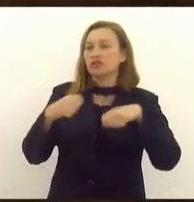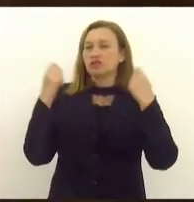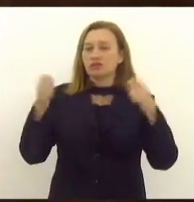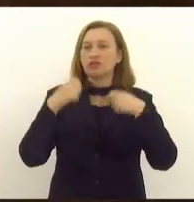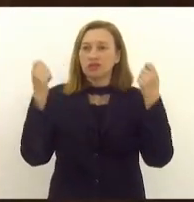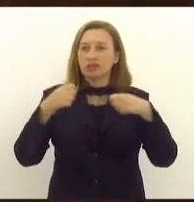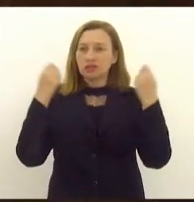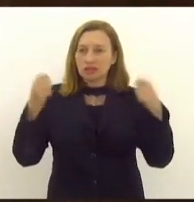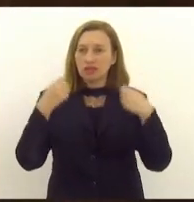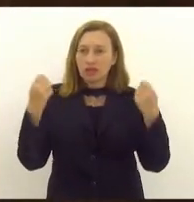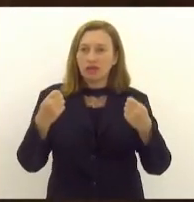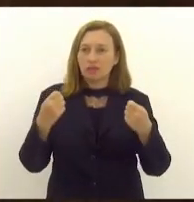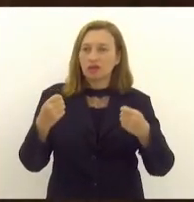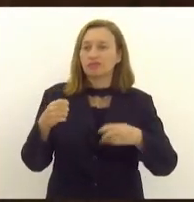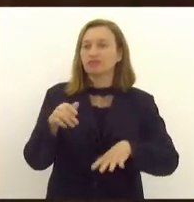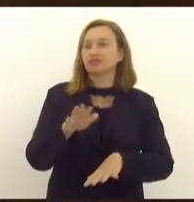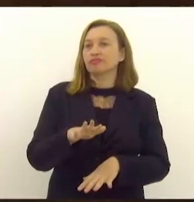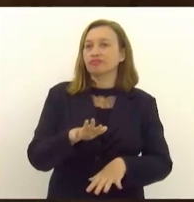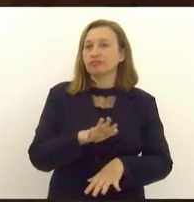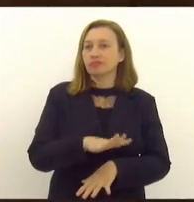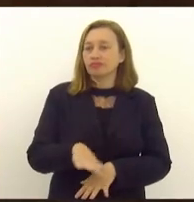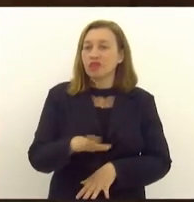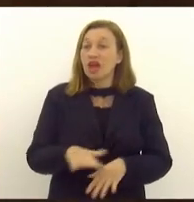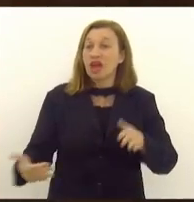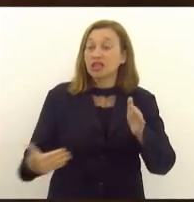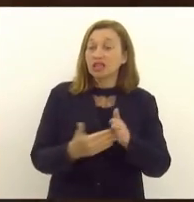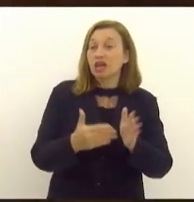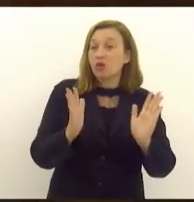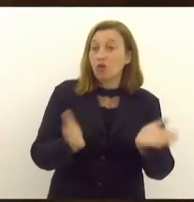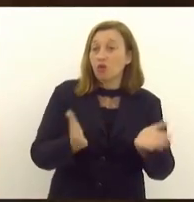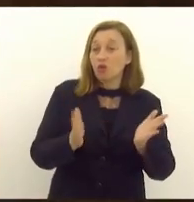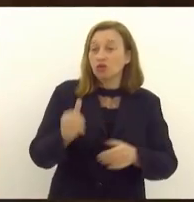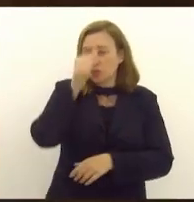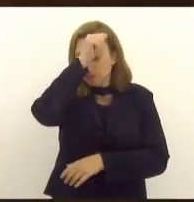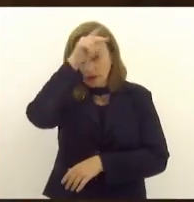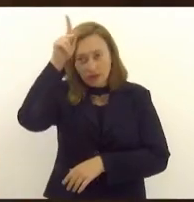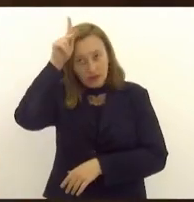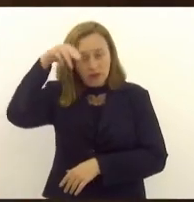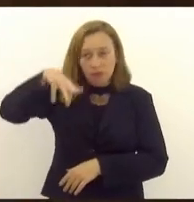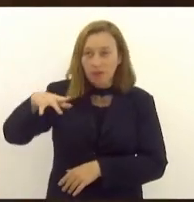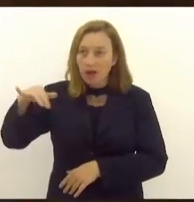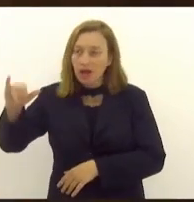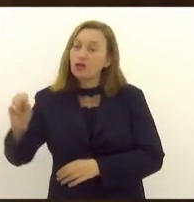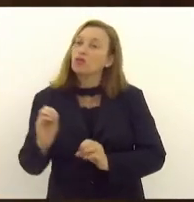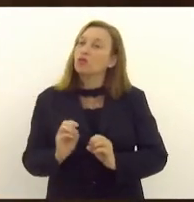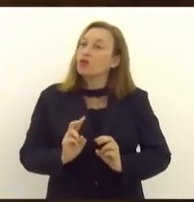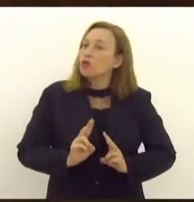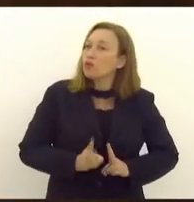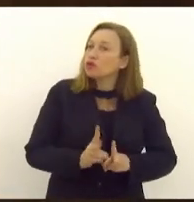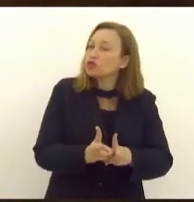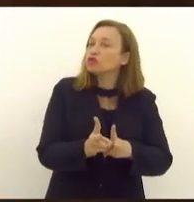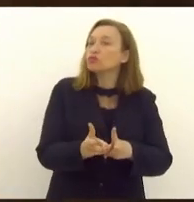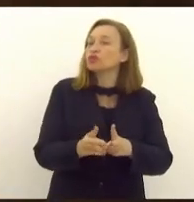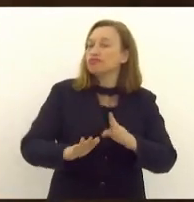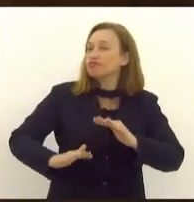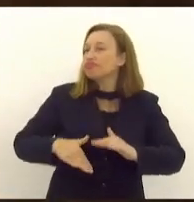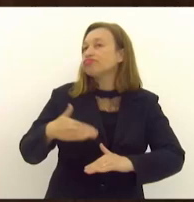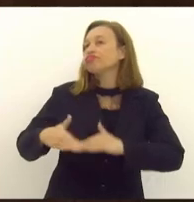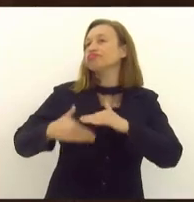e até hoje o prefeito mais Esteves continua evoluindo